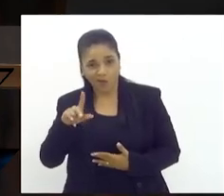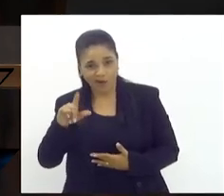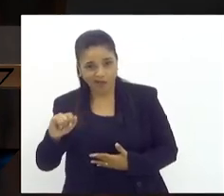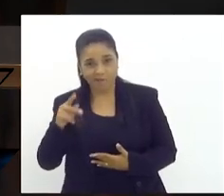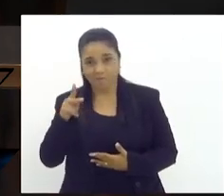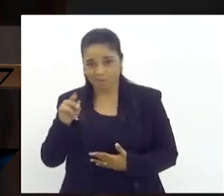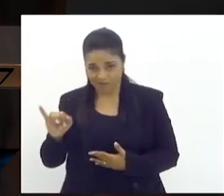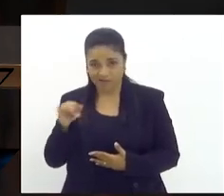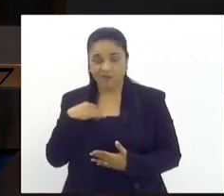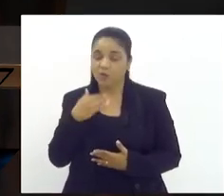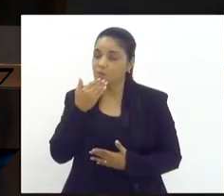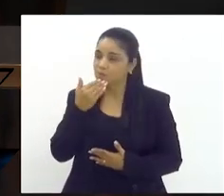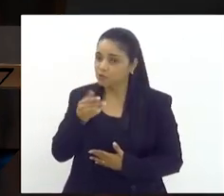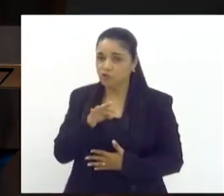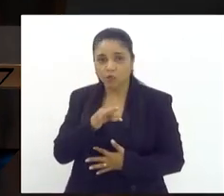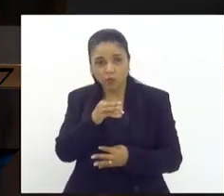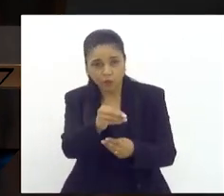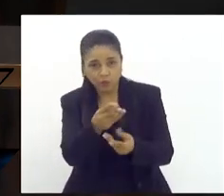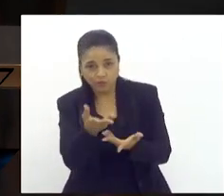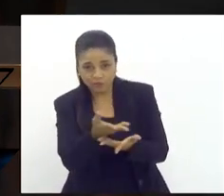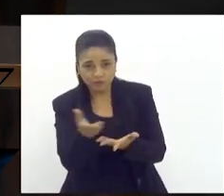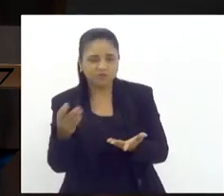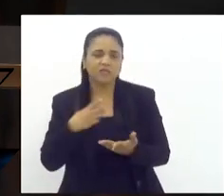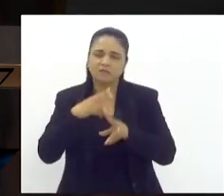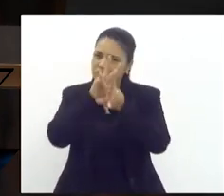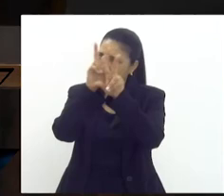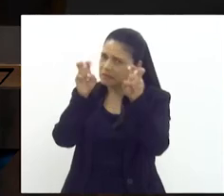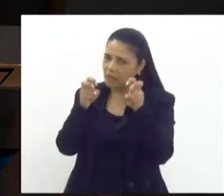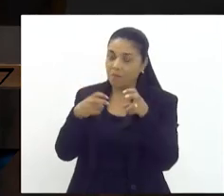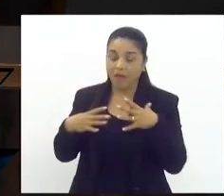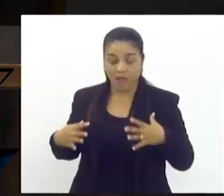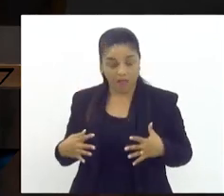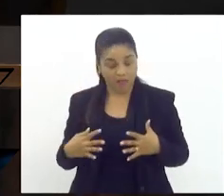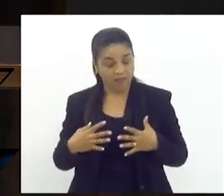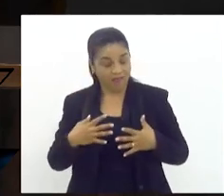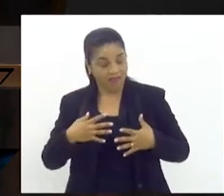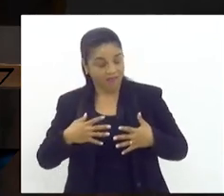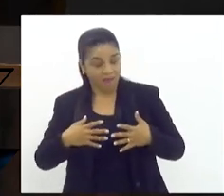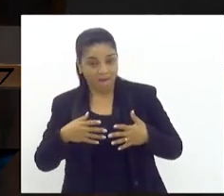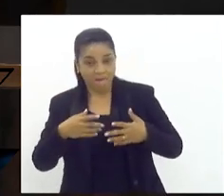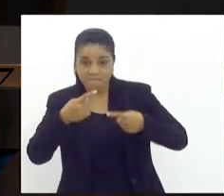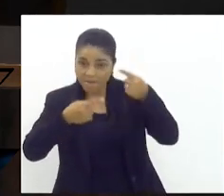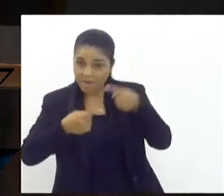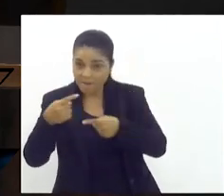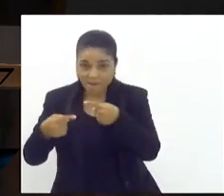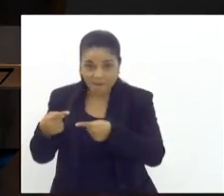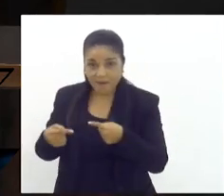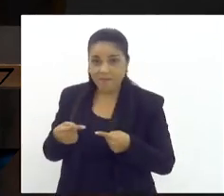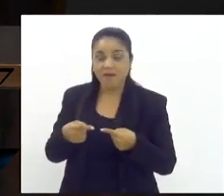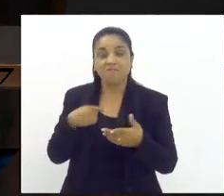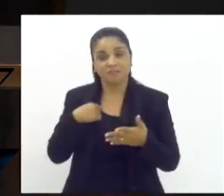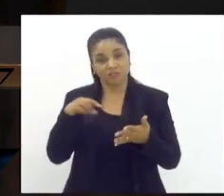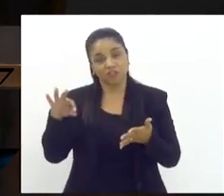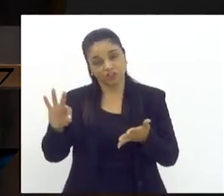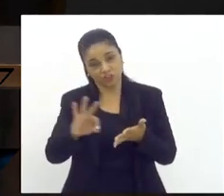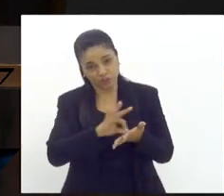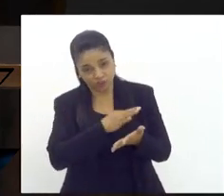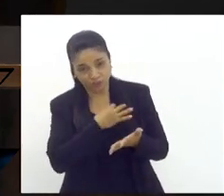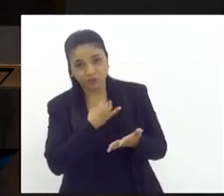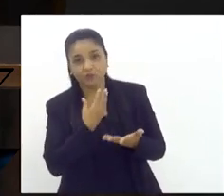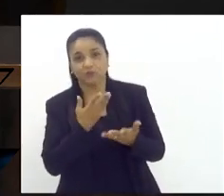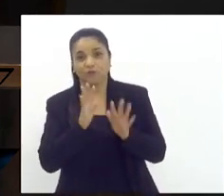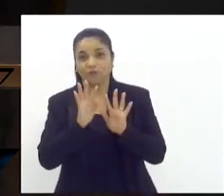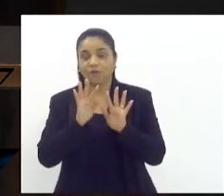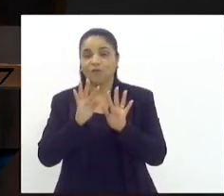eu pedi né pra brevidade sei que o assunto é muito caloroso mas é que nós temos escritos no expediente final